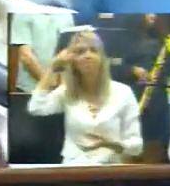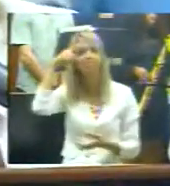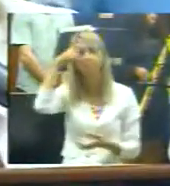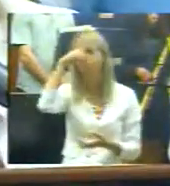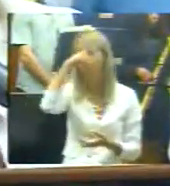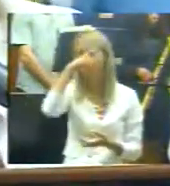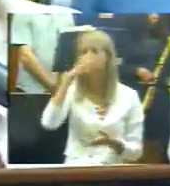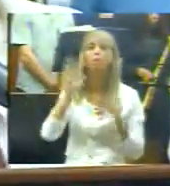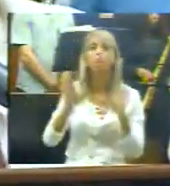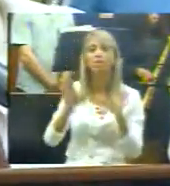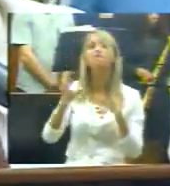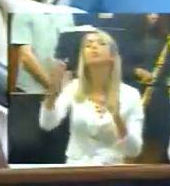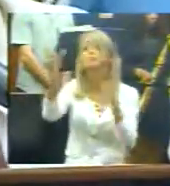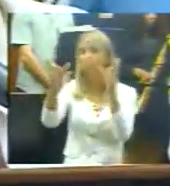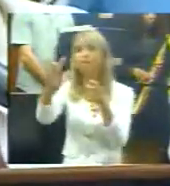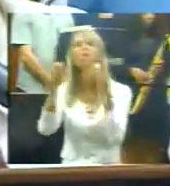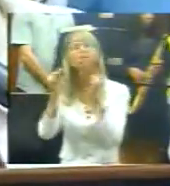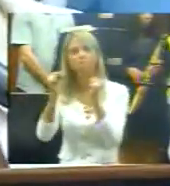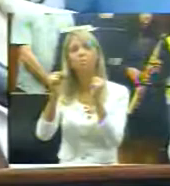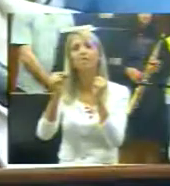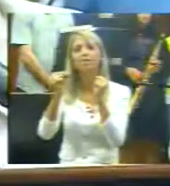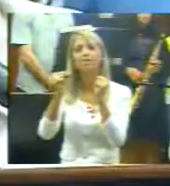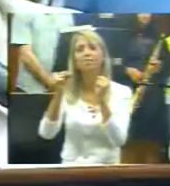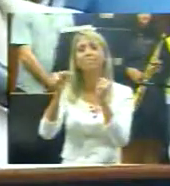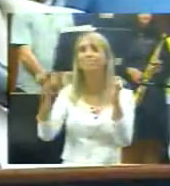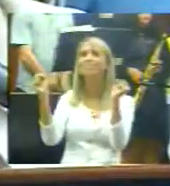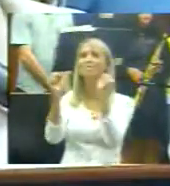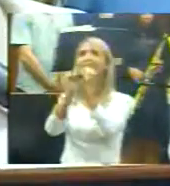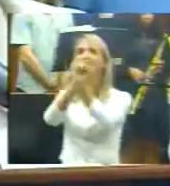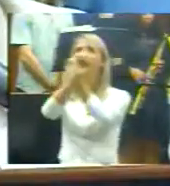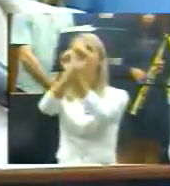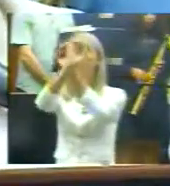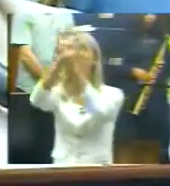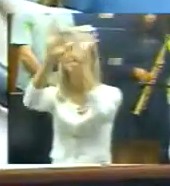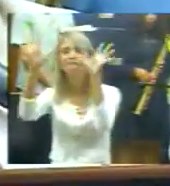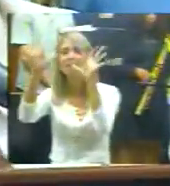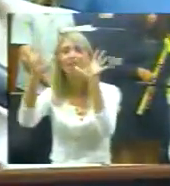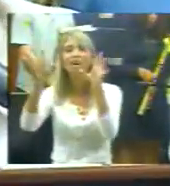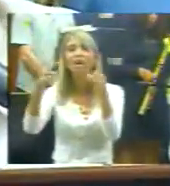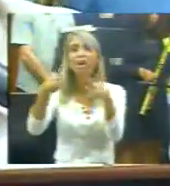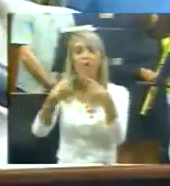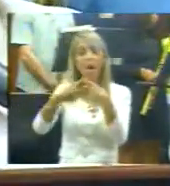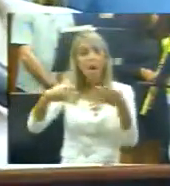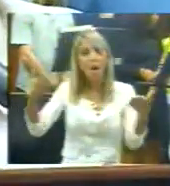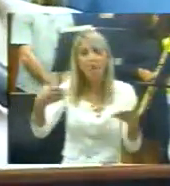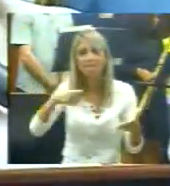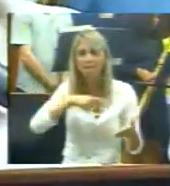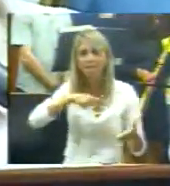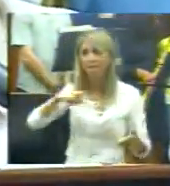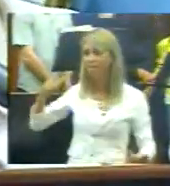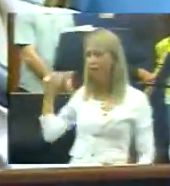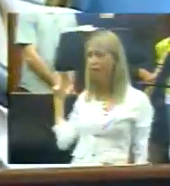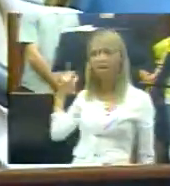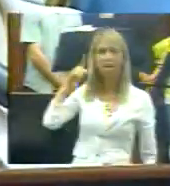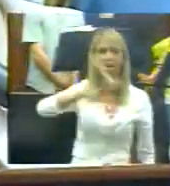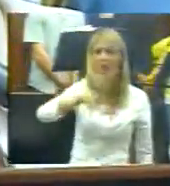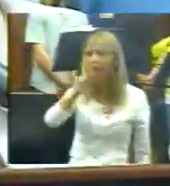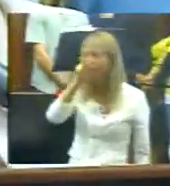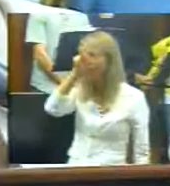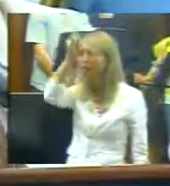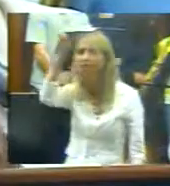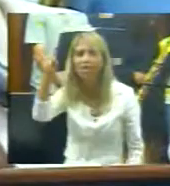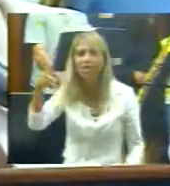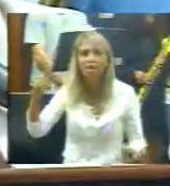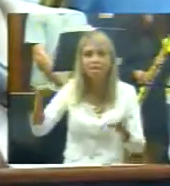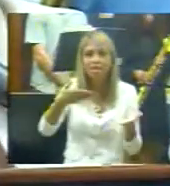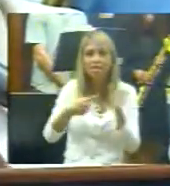Mas vocês podem ser essas luzes, porque vocês criaram coragem de aparecer. E que essa guerra da Maiara